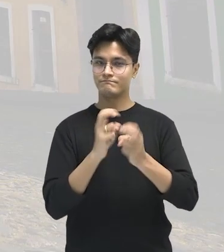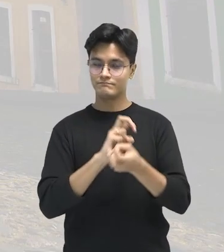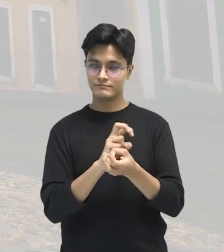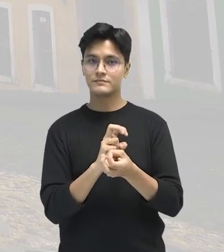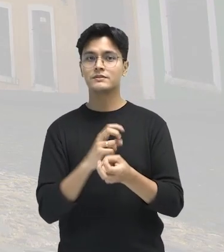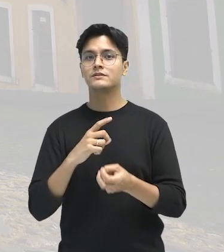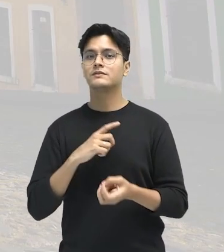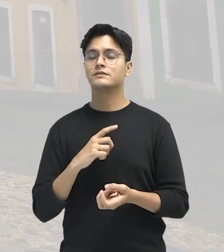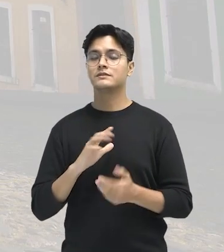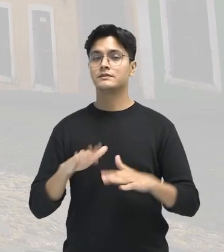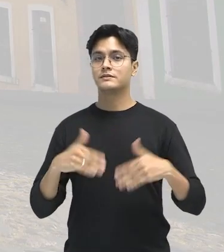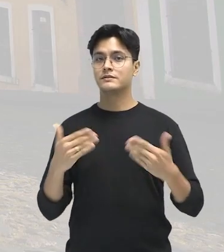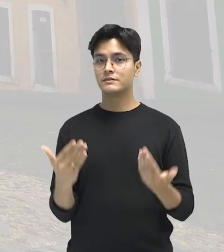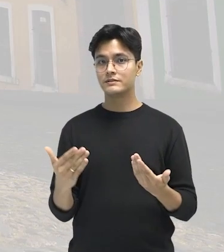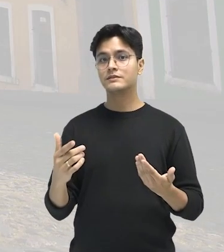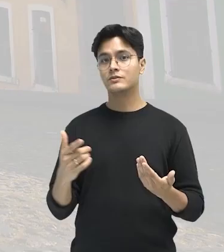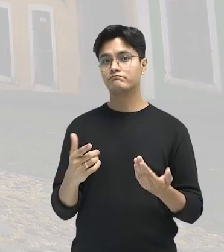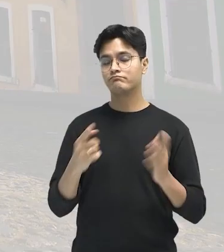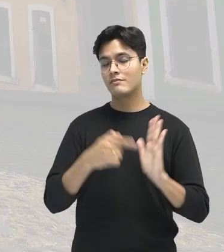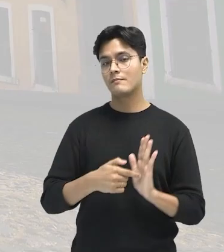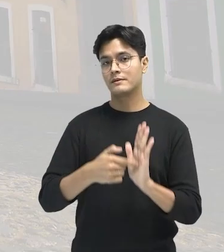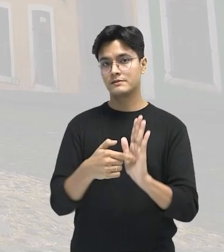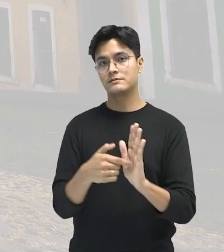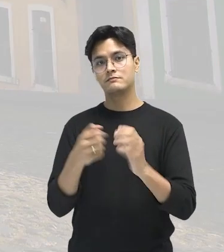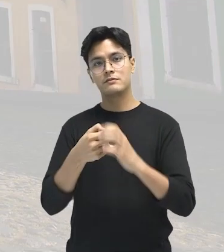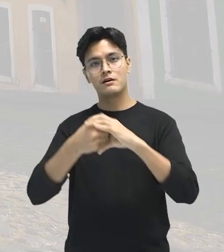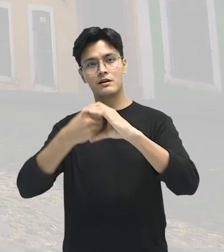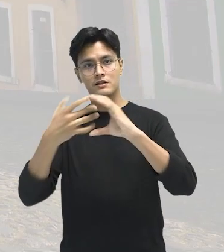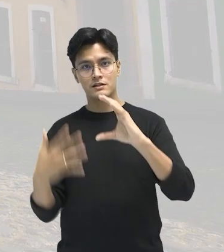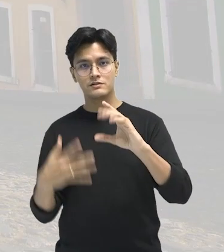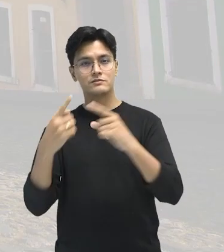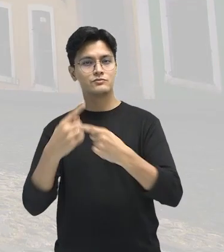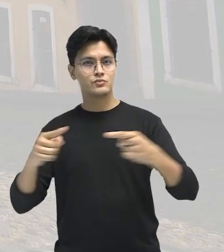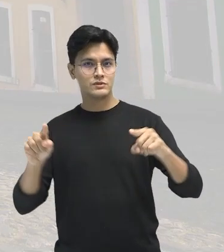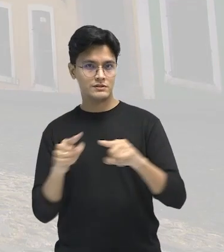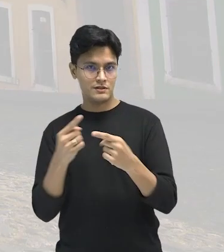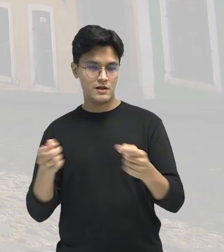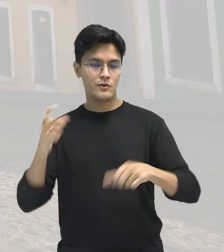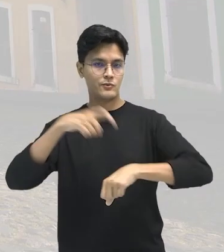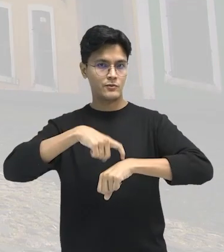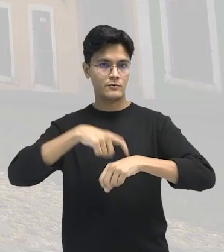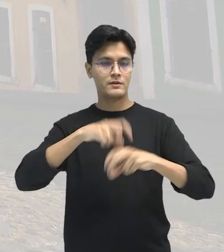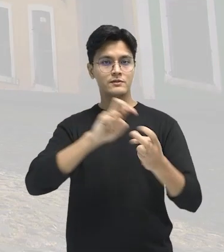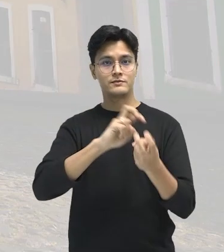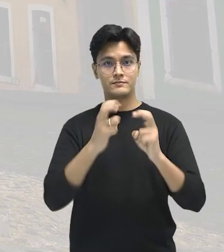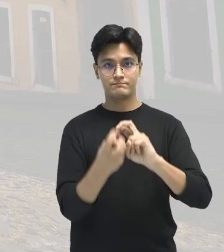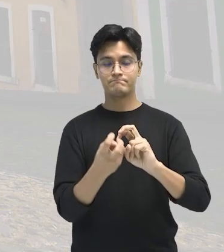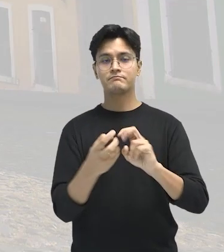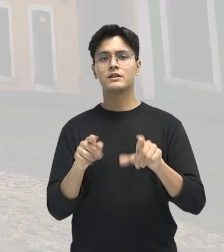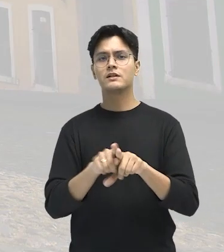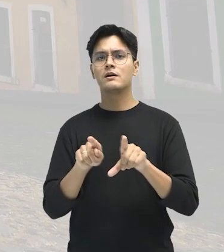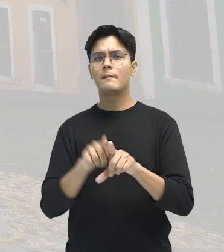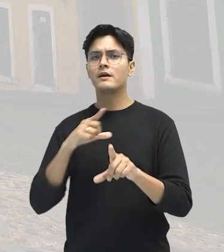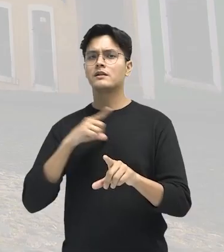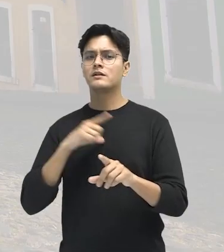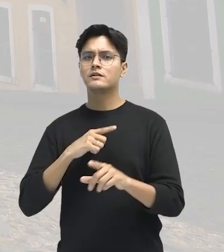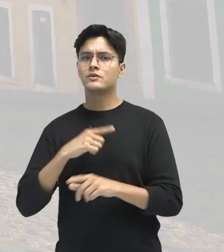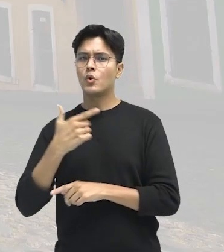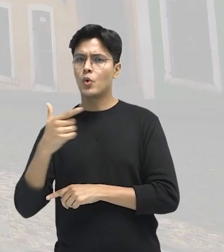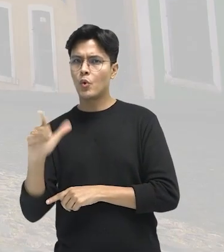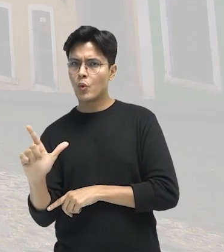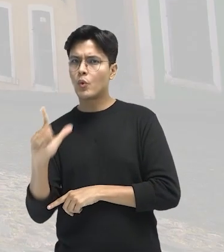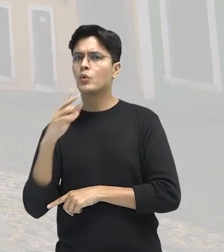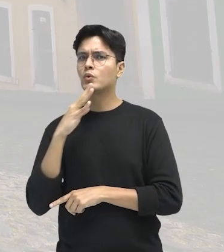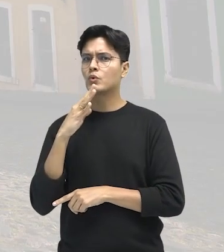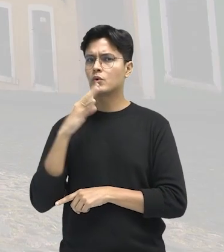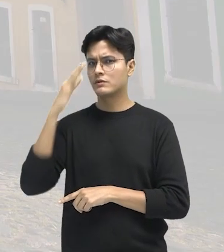acompanha o berimbau para dar musicalidade ao nosso jogo. Além deles, nós temos um outro que é bem conhecido,